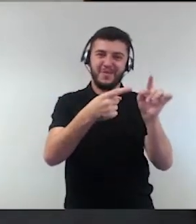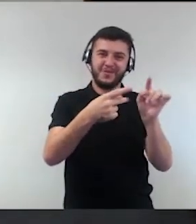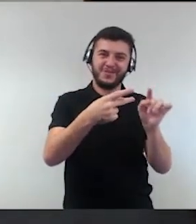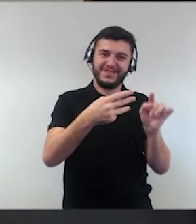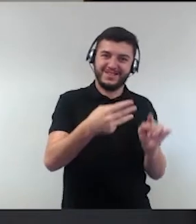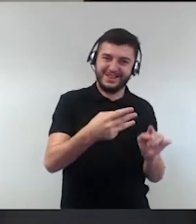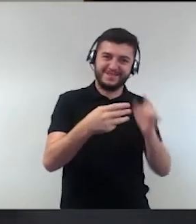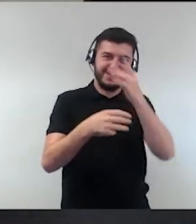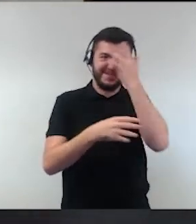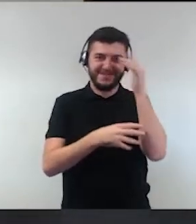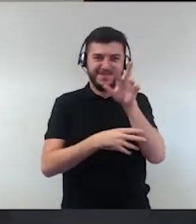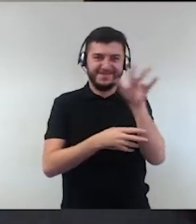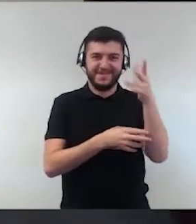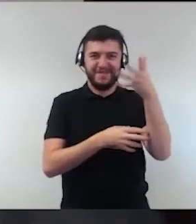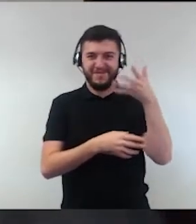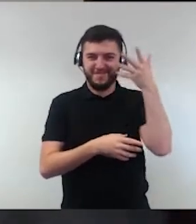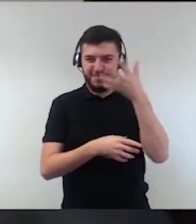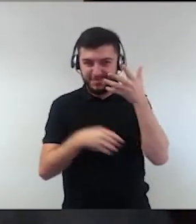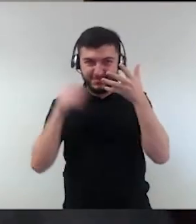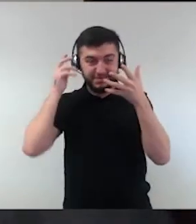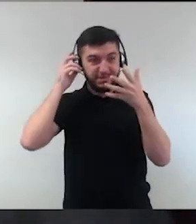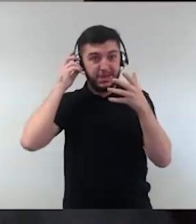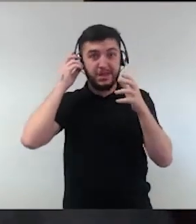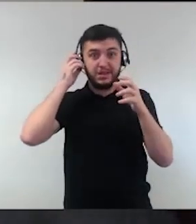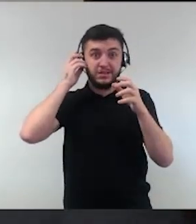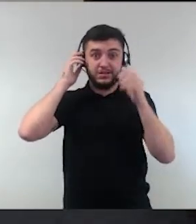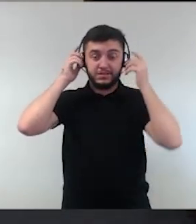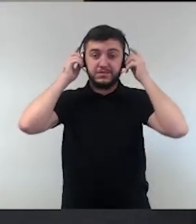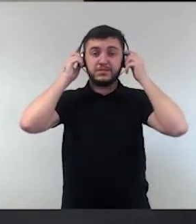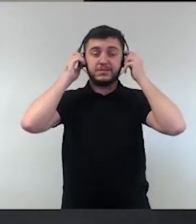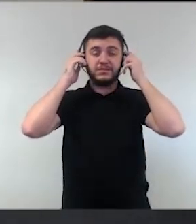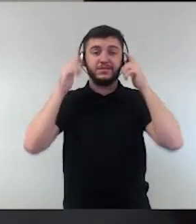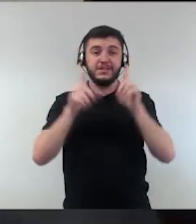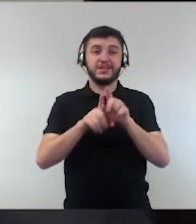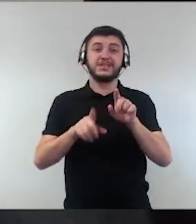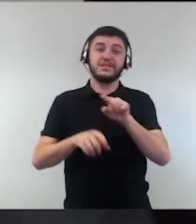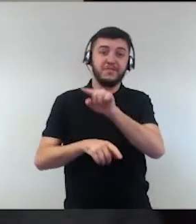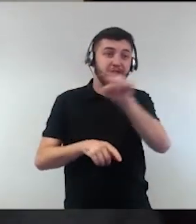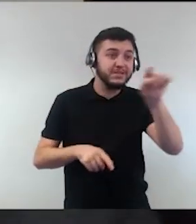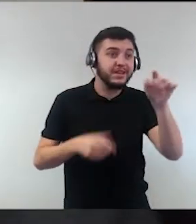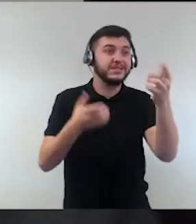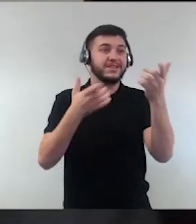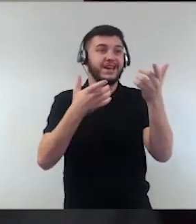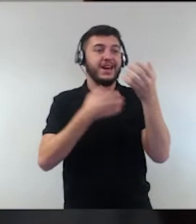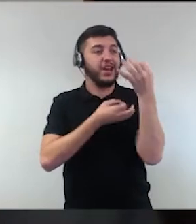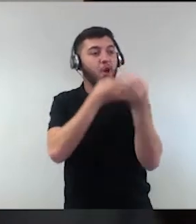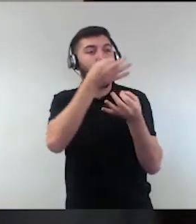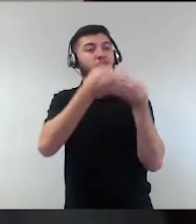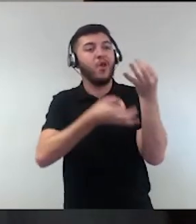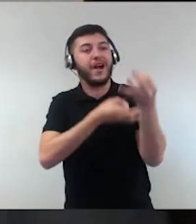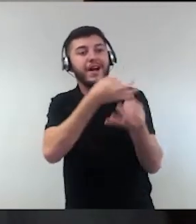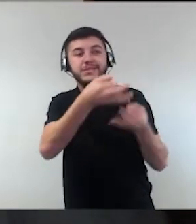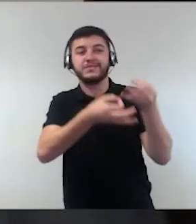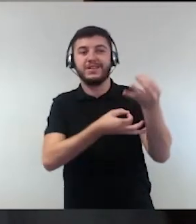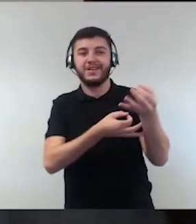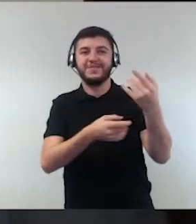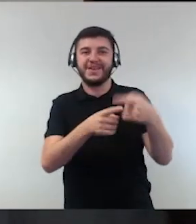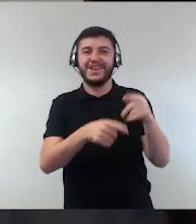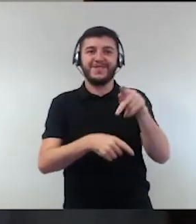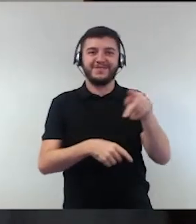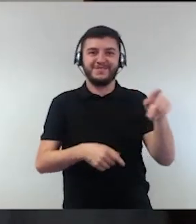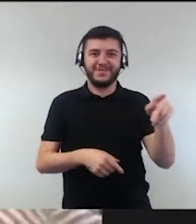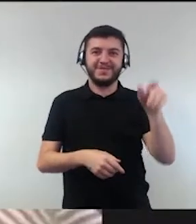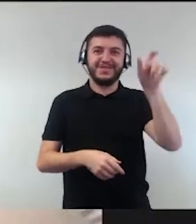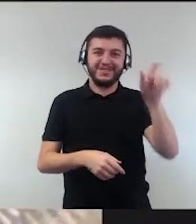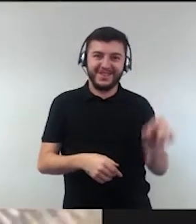queiram fazer alguma colocação, alguma inferência sobre o que foi manifestado pelo professor